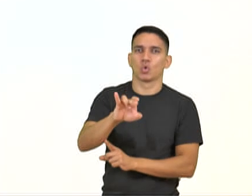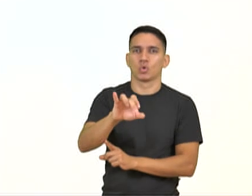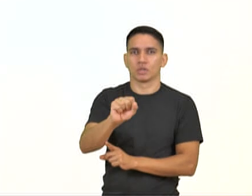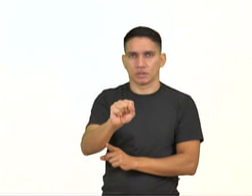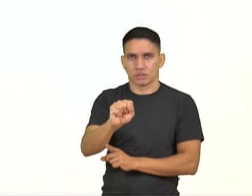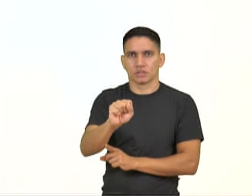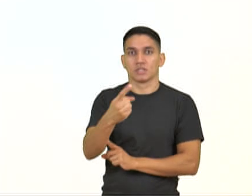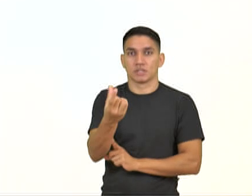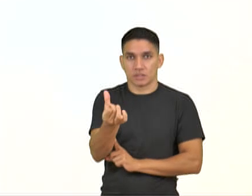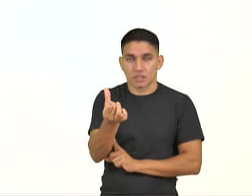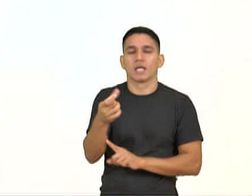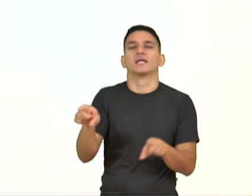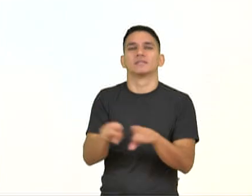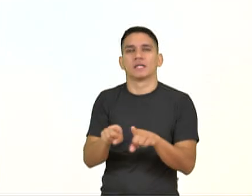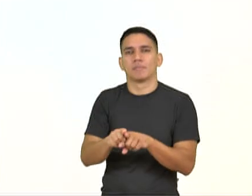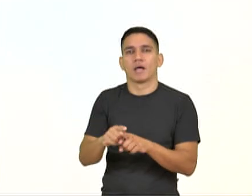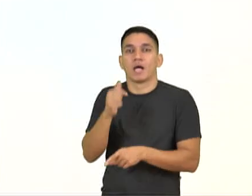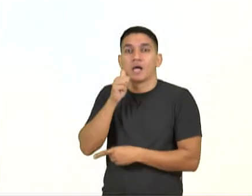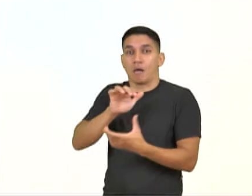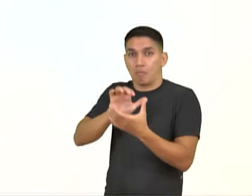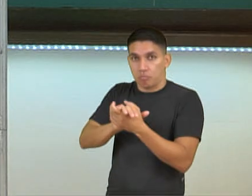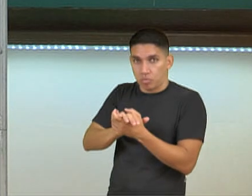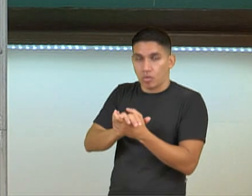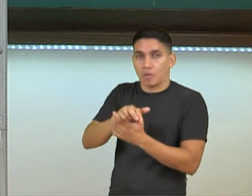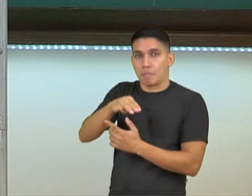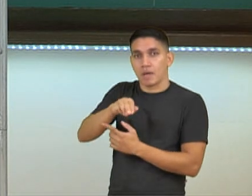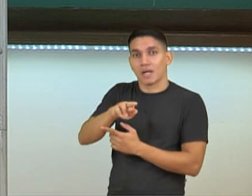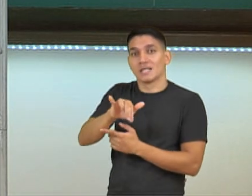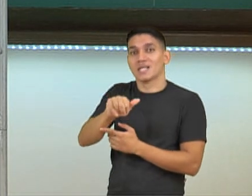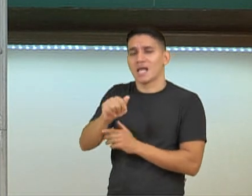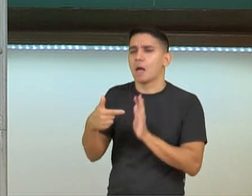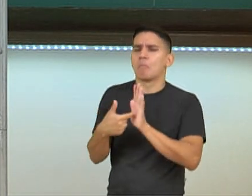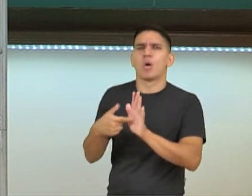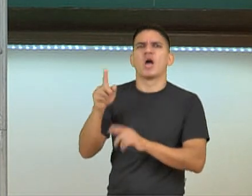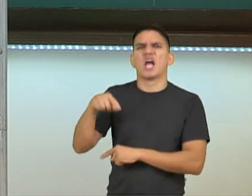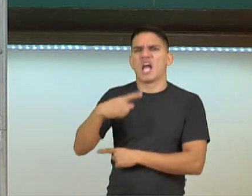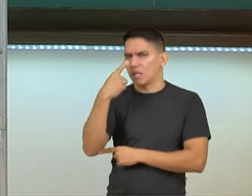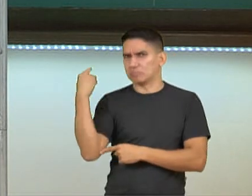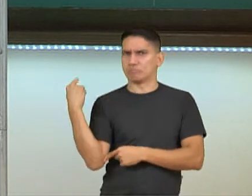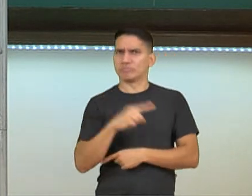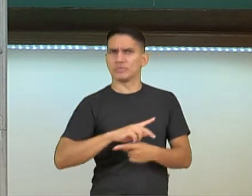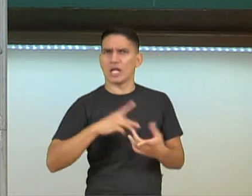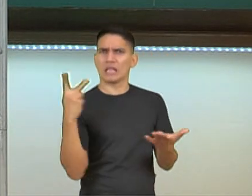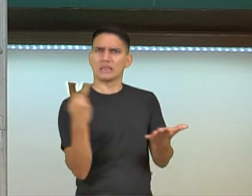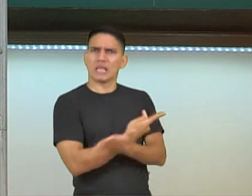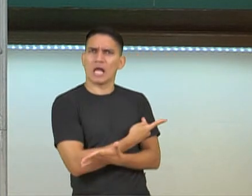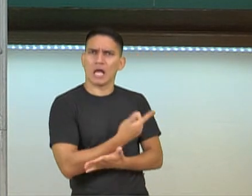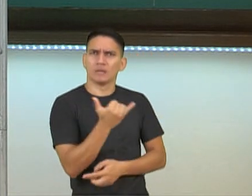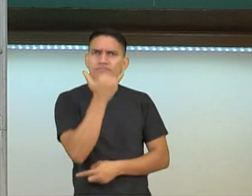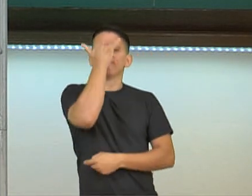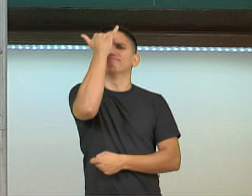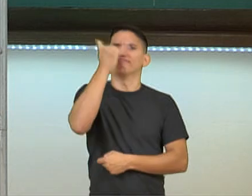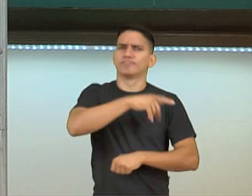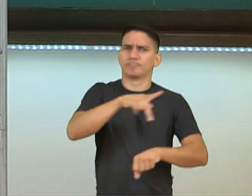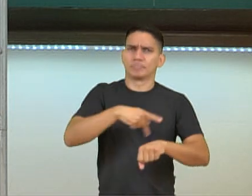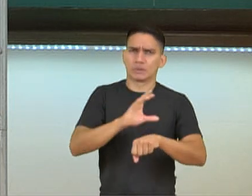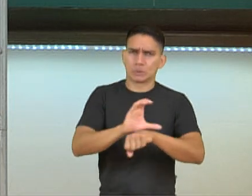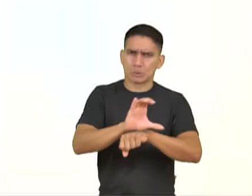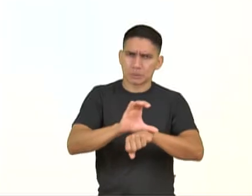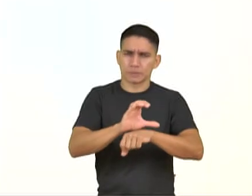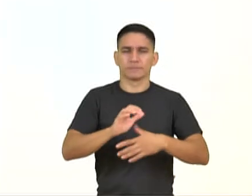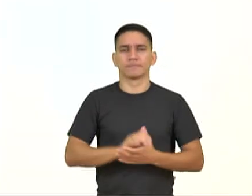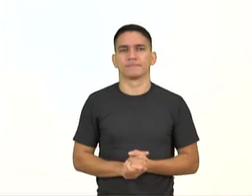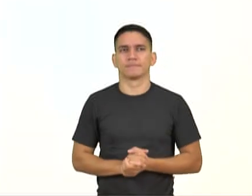Maria Antonieta vão ser apontados como grandes traidores da Constituição Francesa. Chegamos